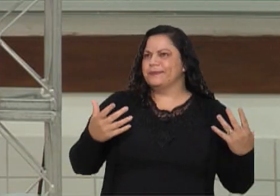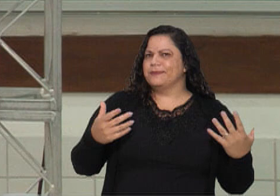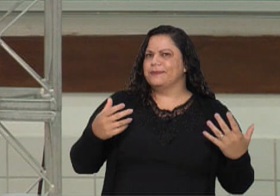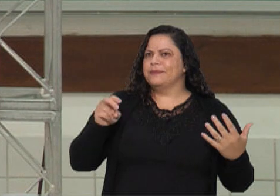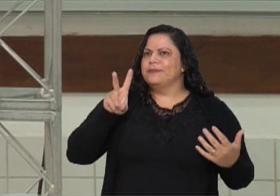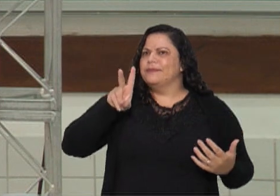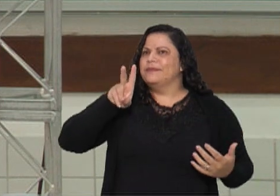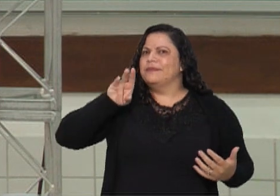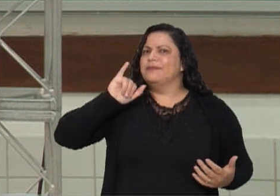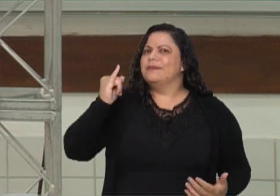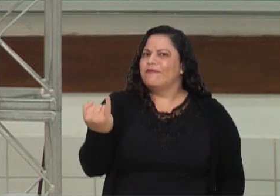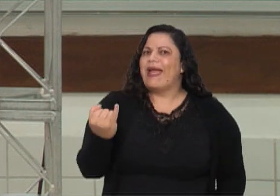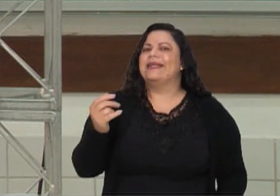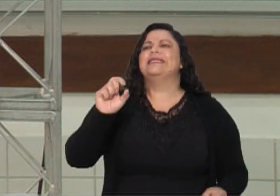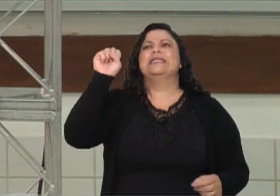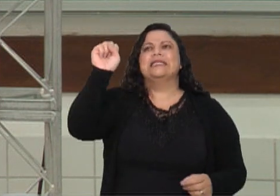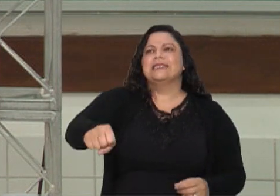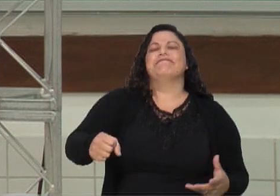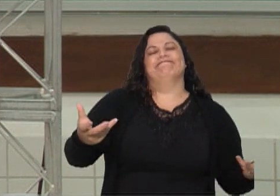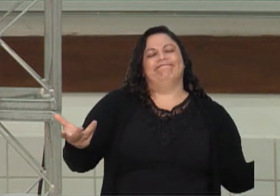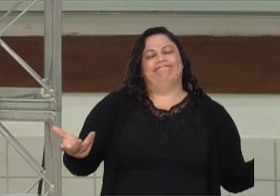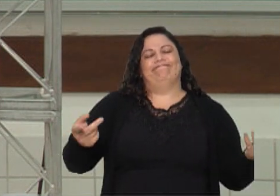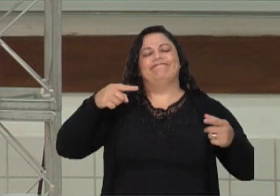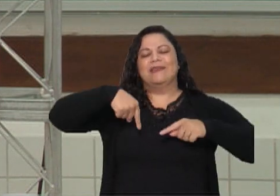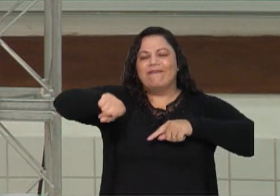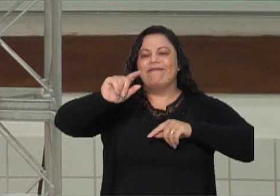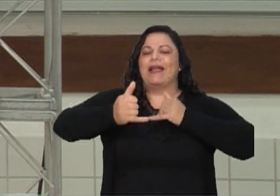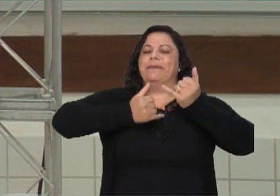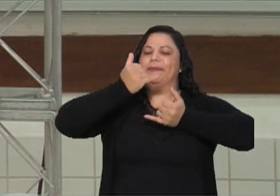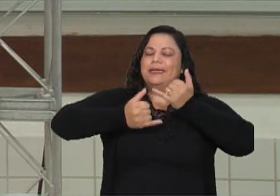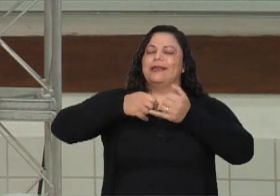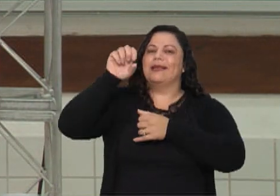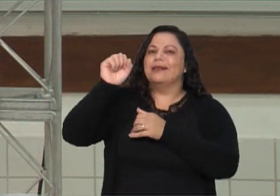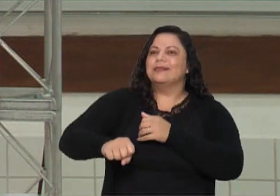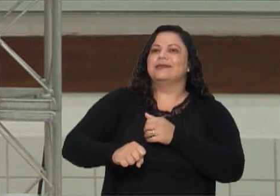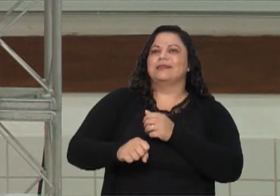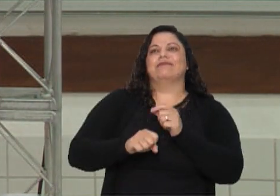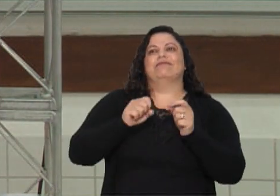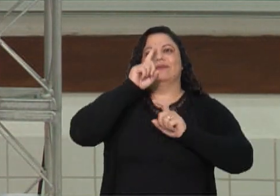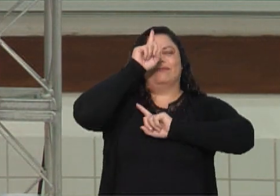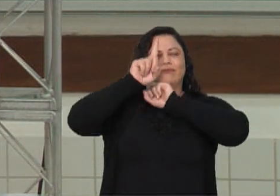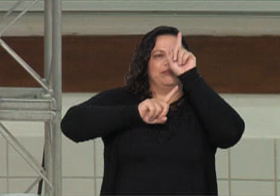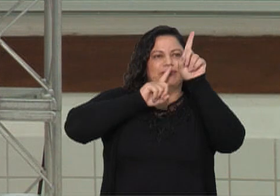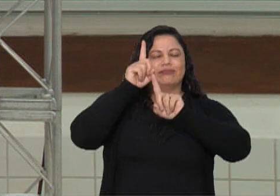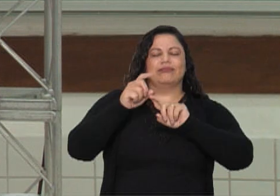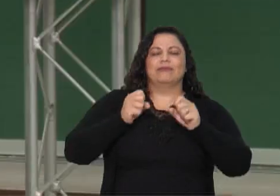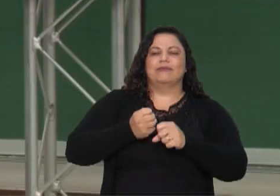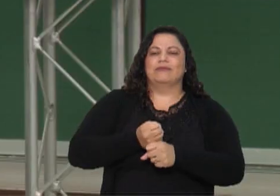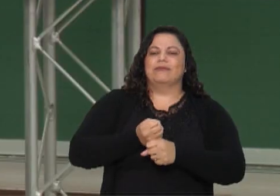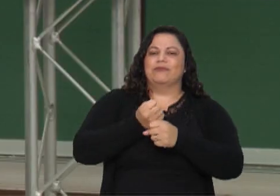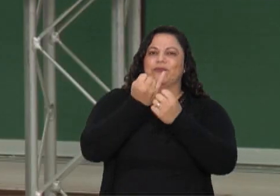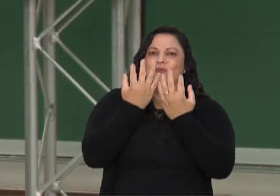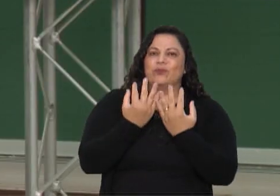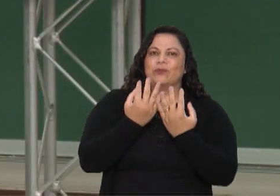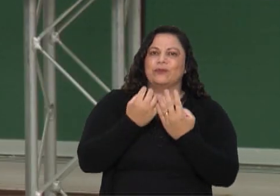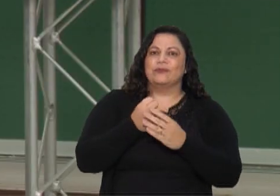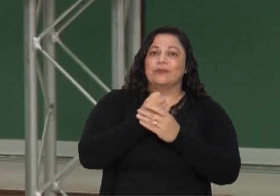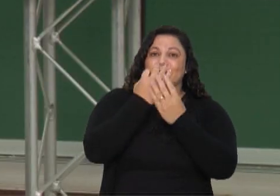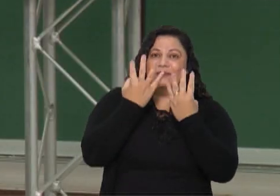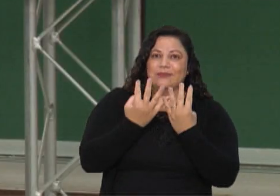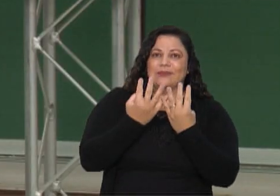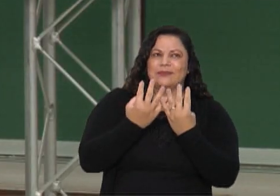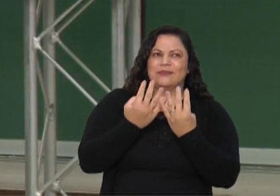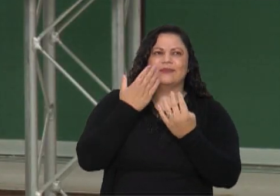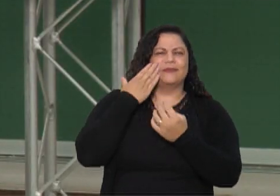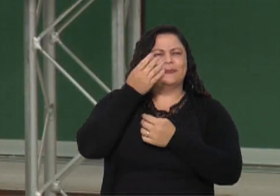Vai, porque a professora trouxe um jeito para você jogar aqui também com as varetinhas assim, ó, no cru, ok?